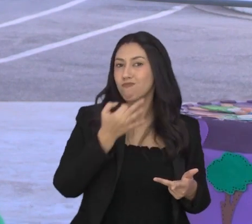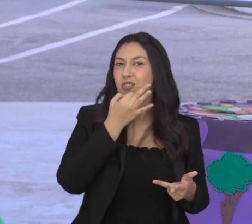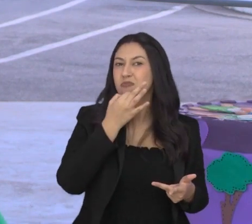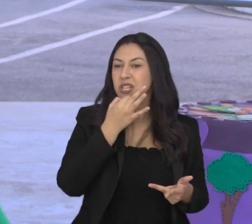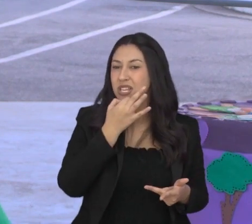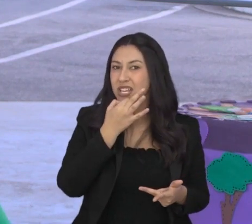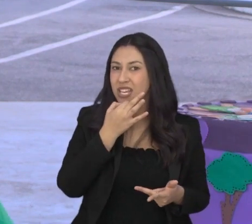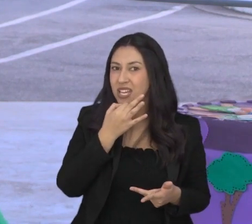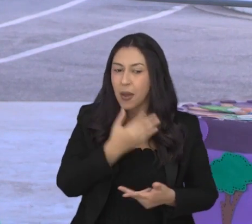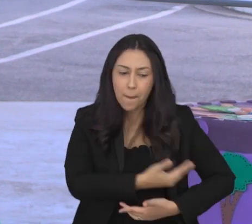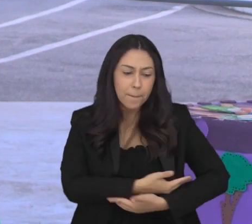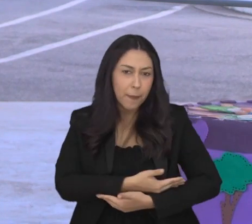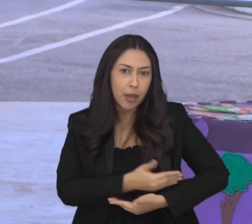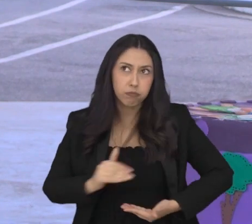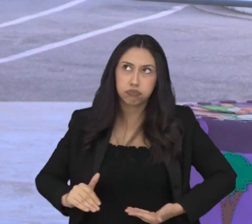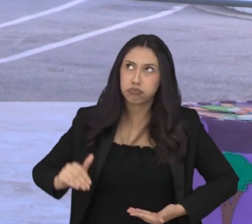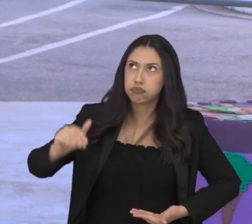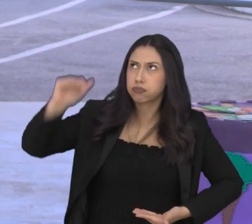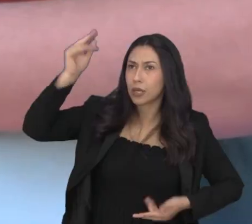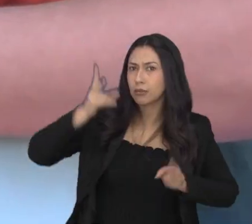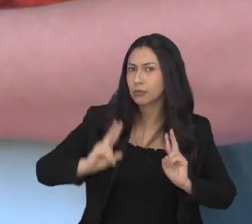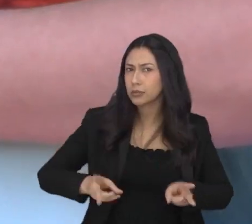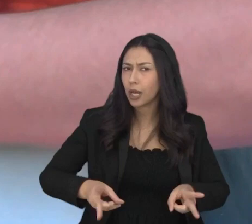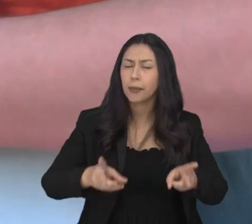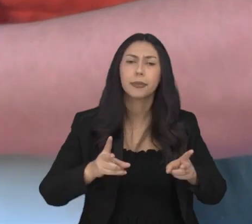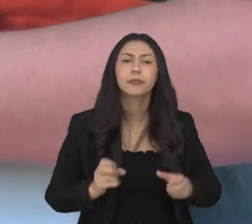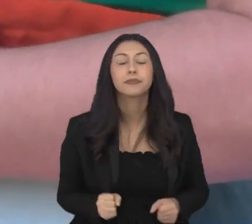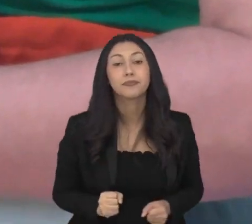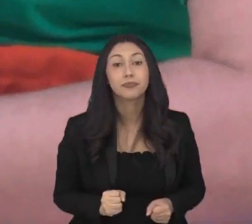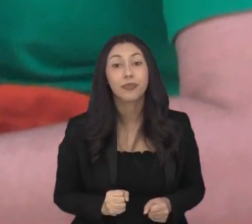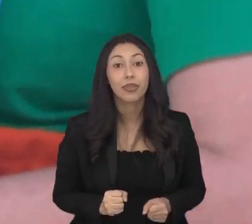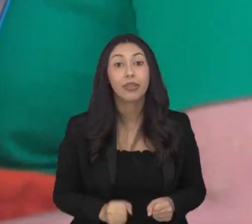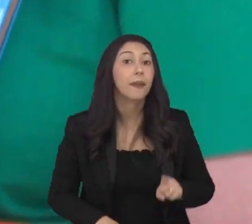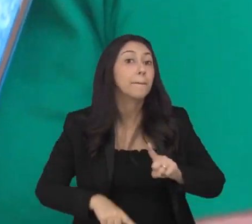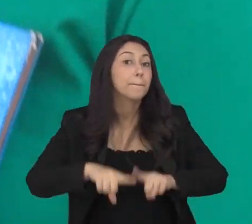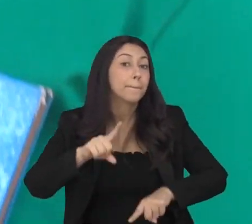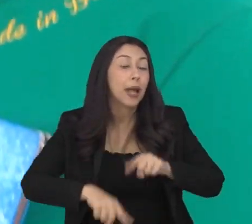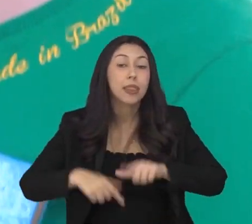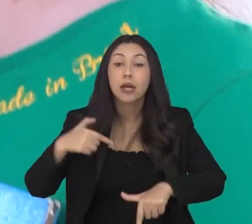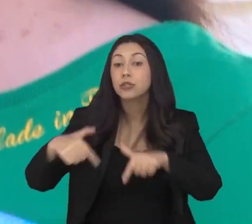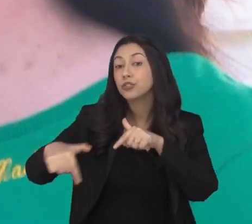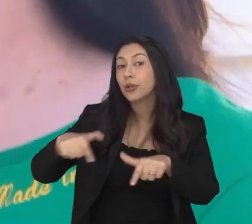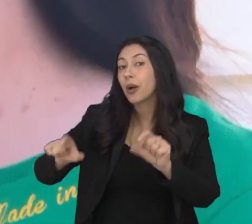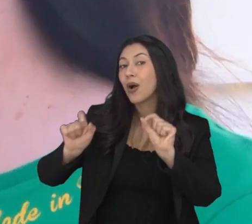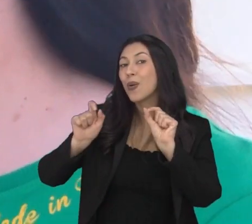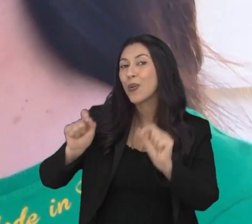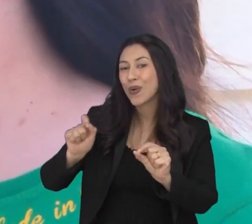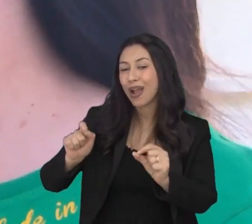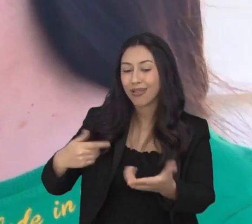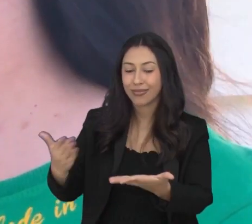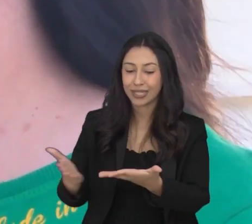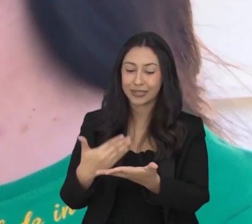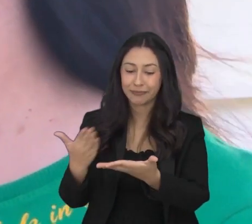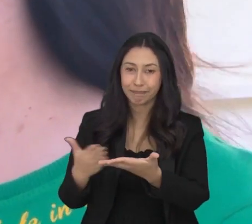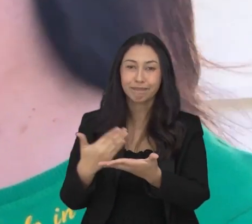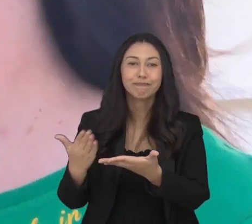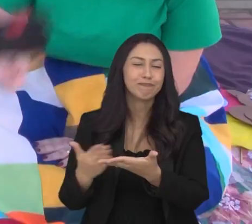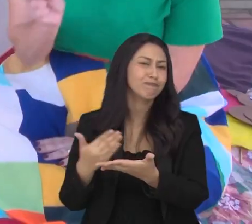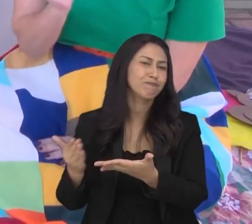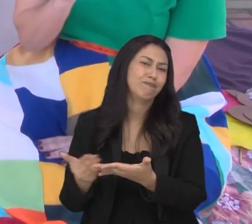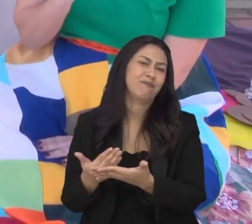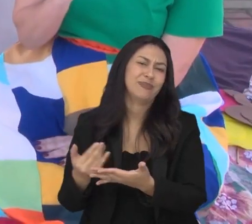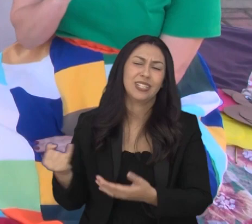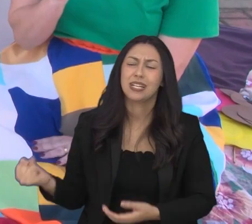que de 0 a 100 anos você possa fazer isso. E um instrumento de trabalho dos contadores de histórias são os